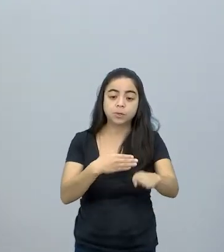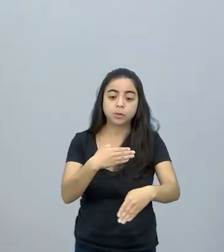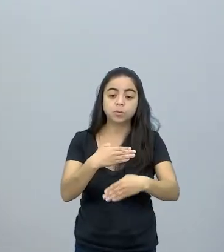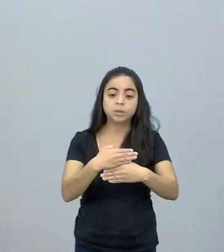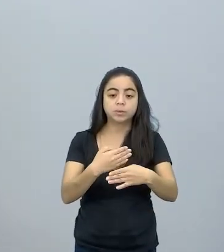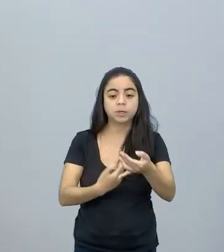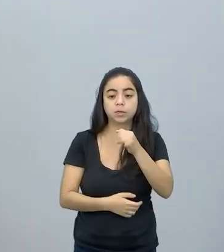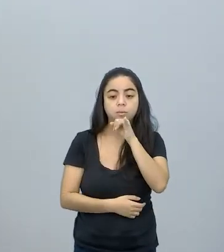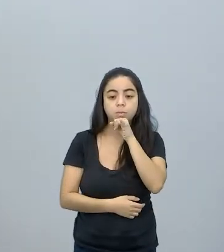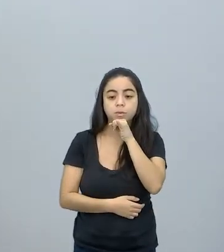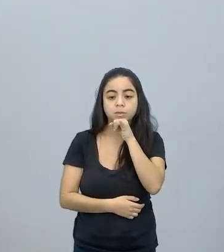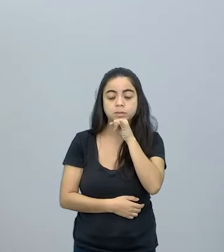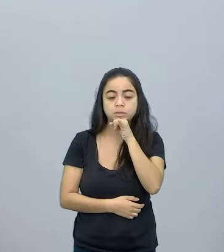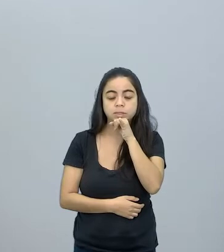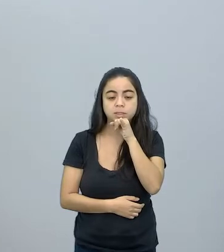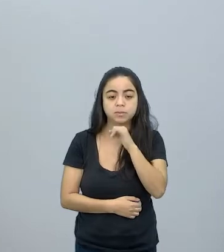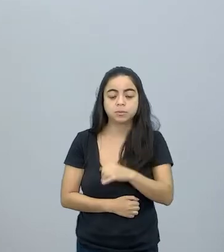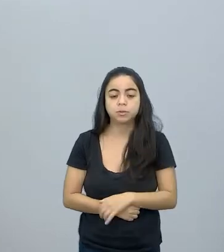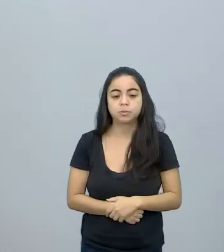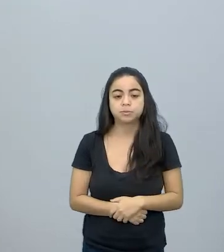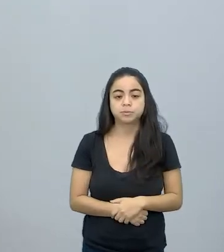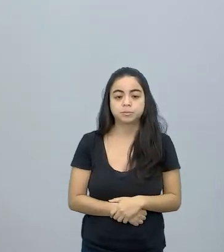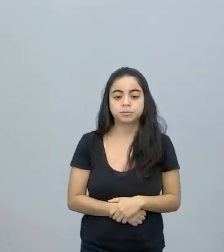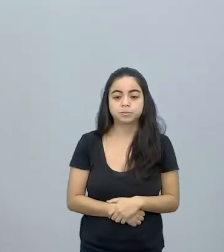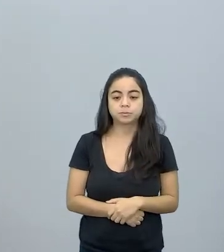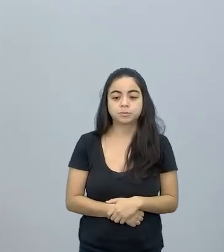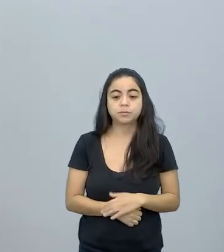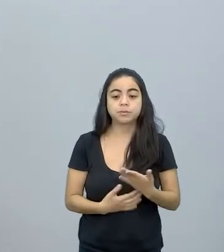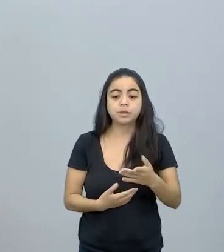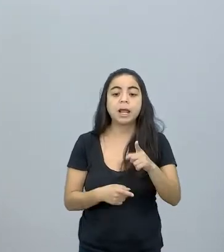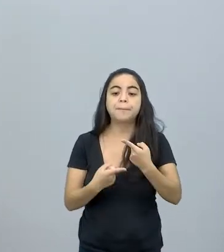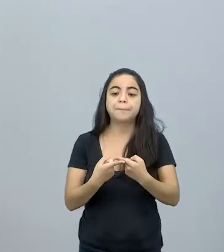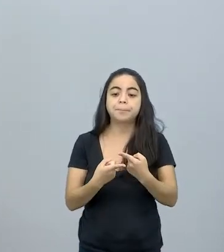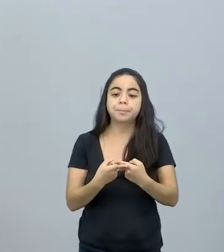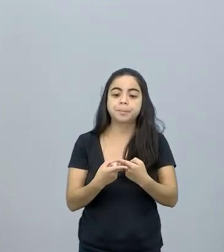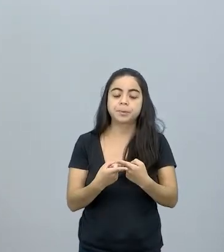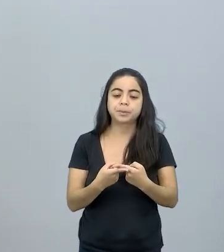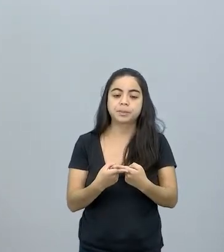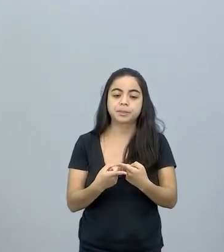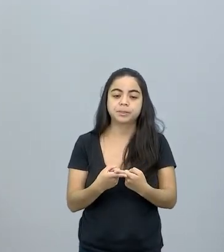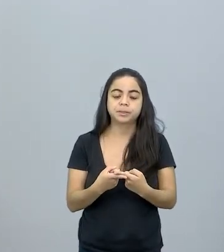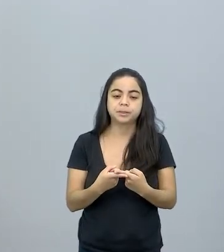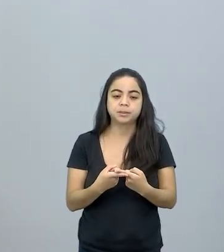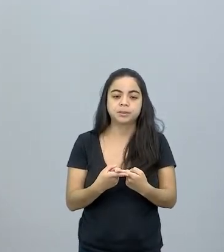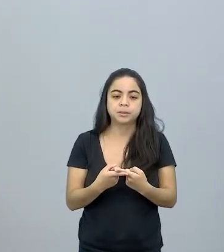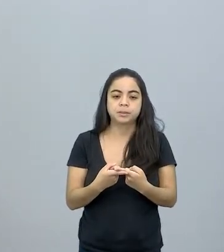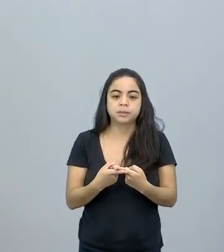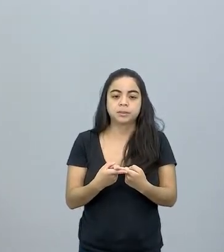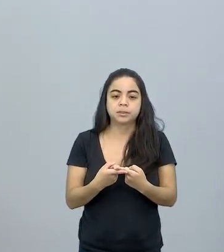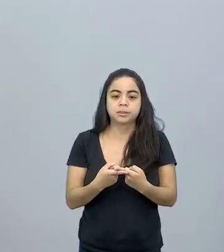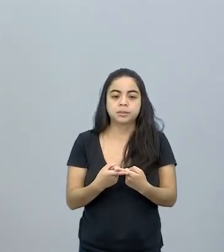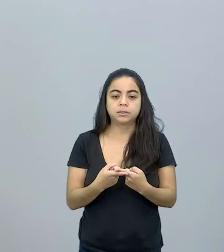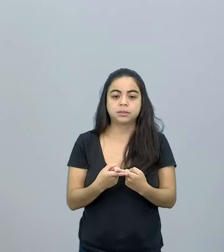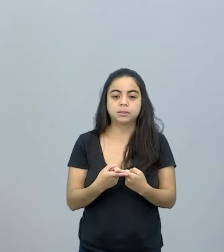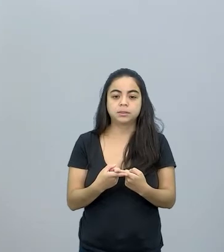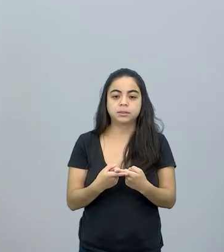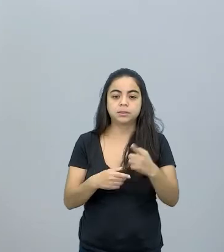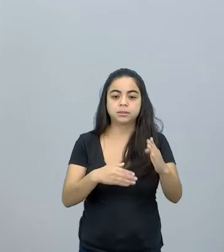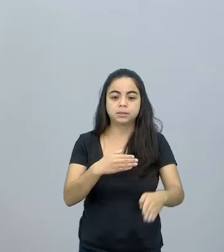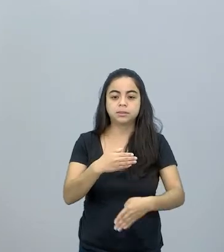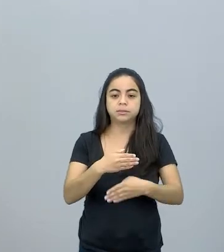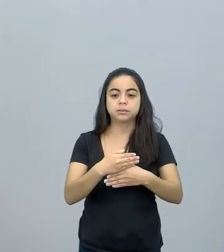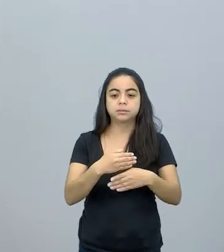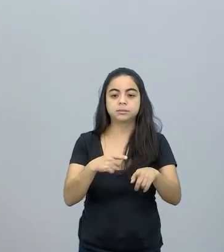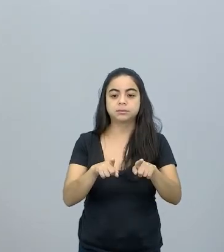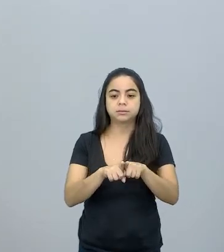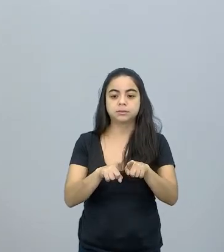ser, por exemplo, também estou improvisando aqui, porque daí eu posso adicionar um outro